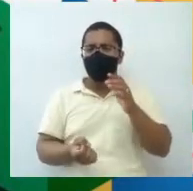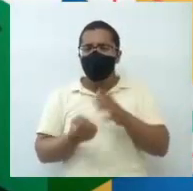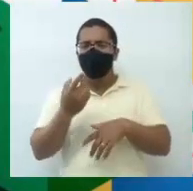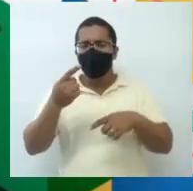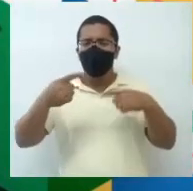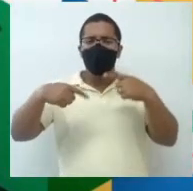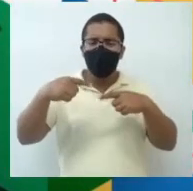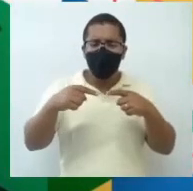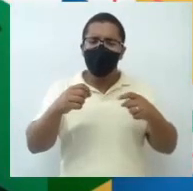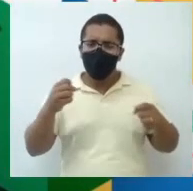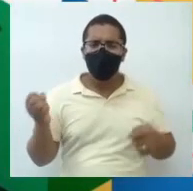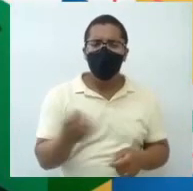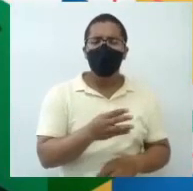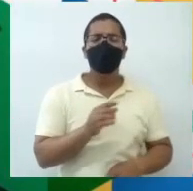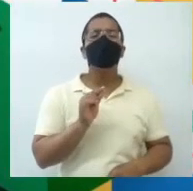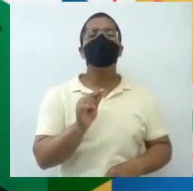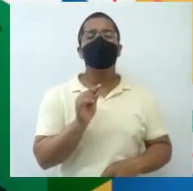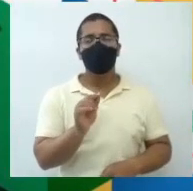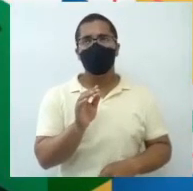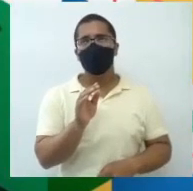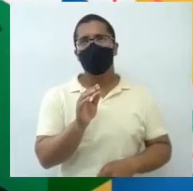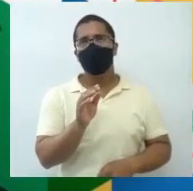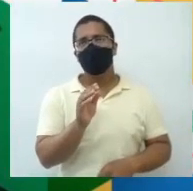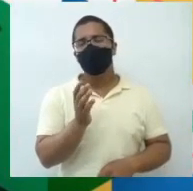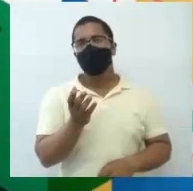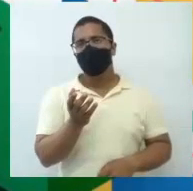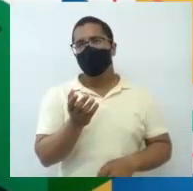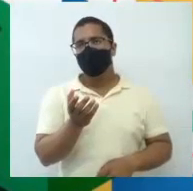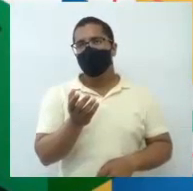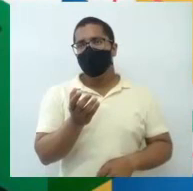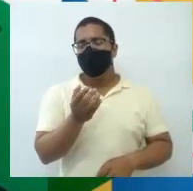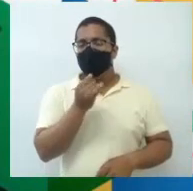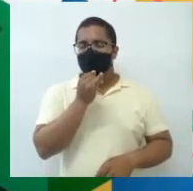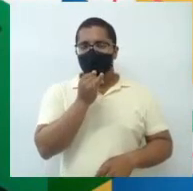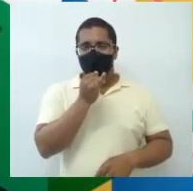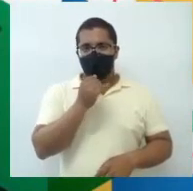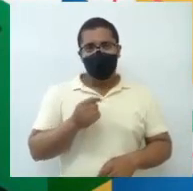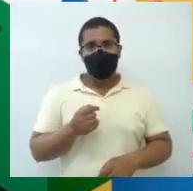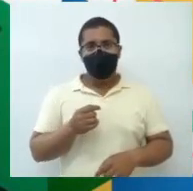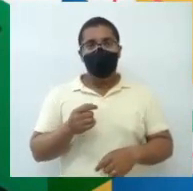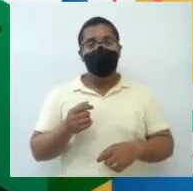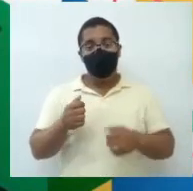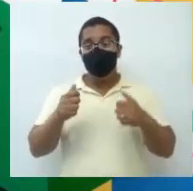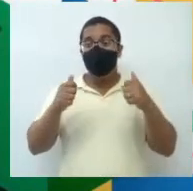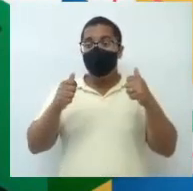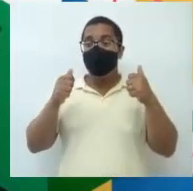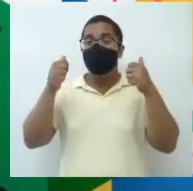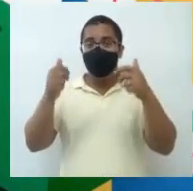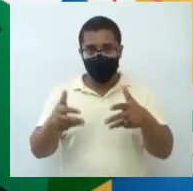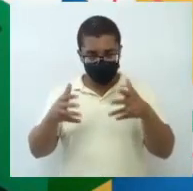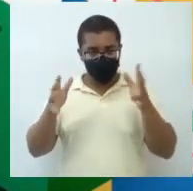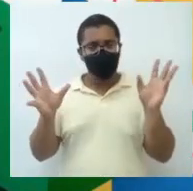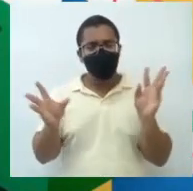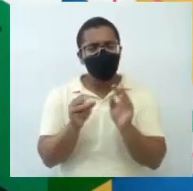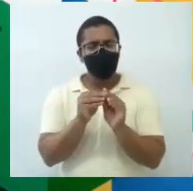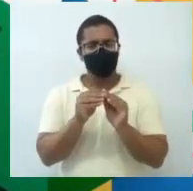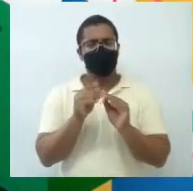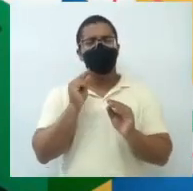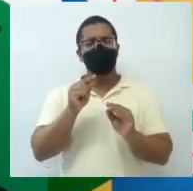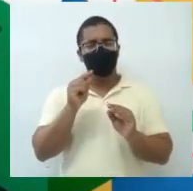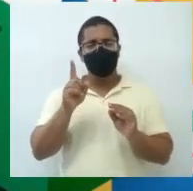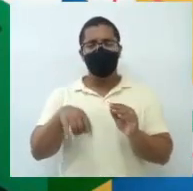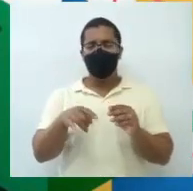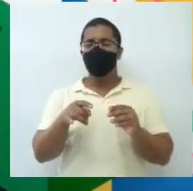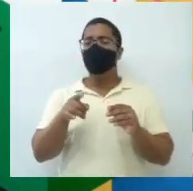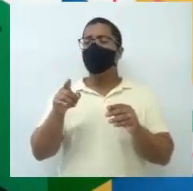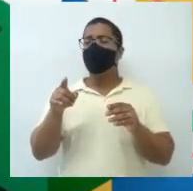que é mais ou menos seguinte que ele vai fazer uma crítica aquilo que está